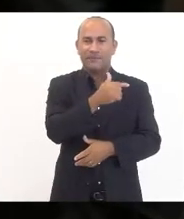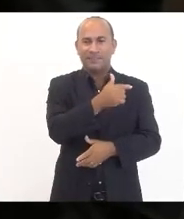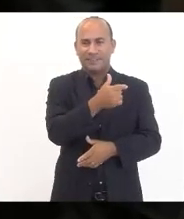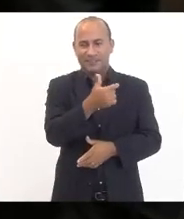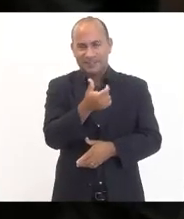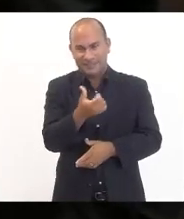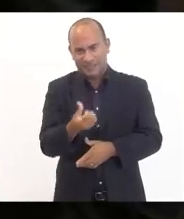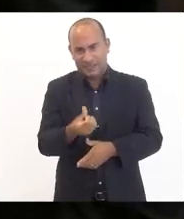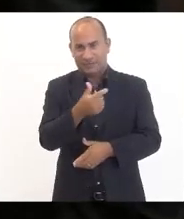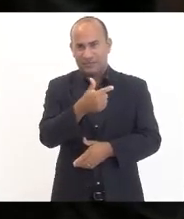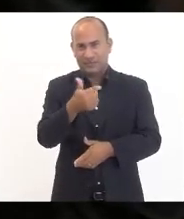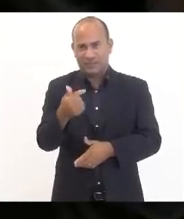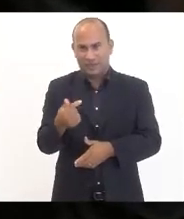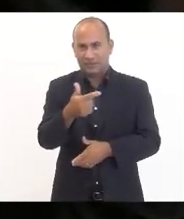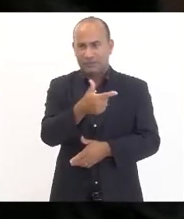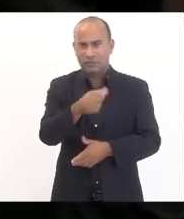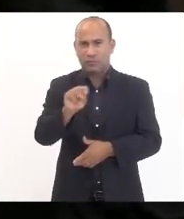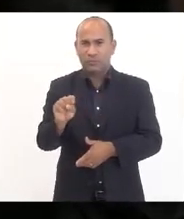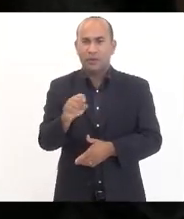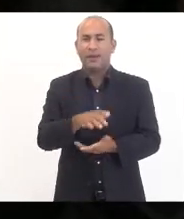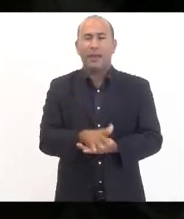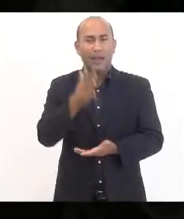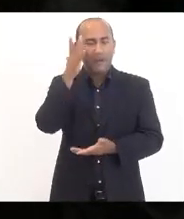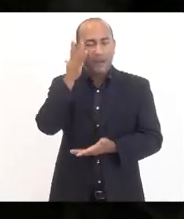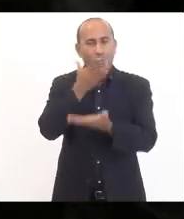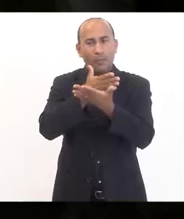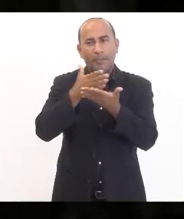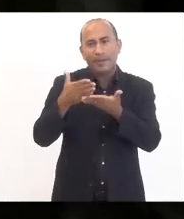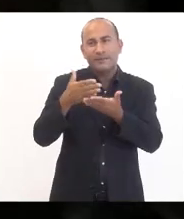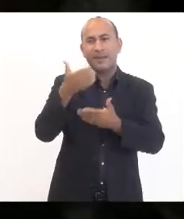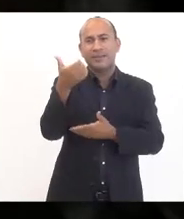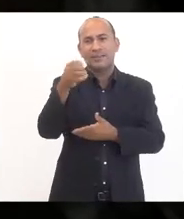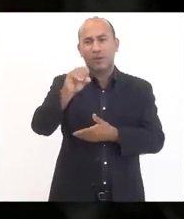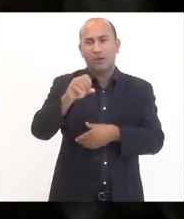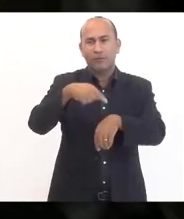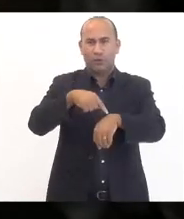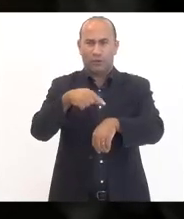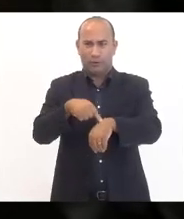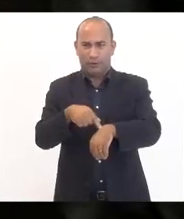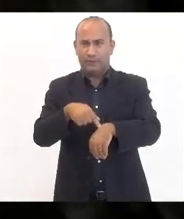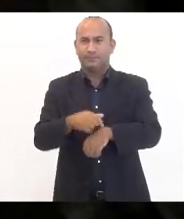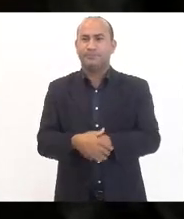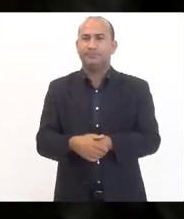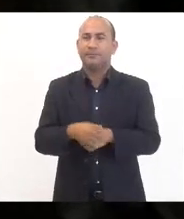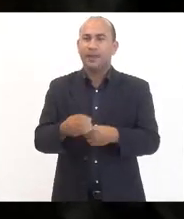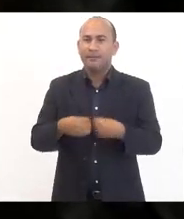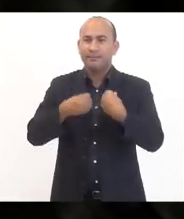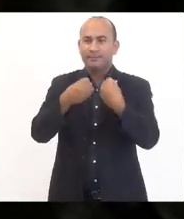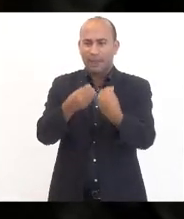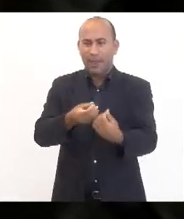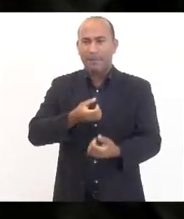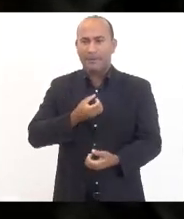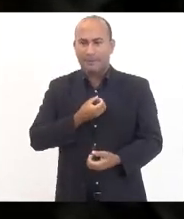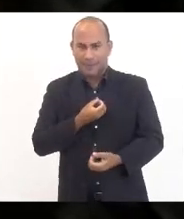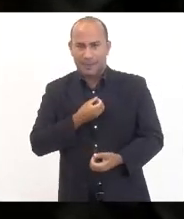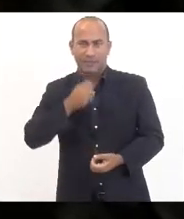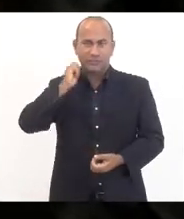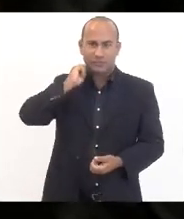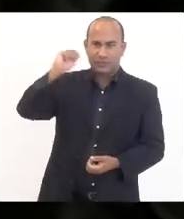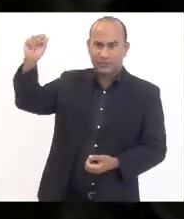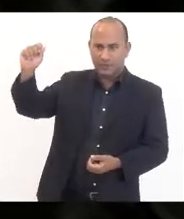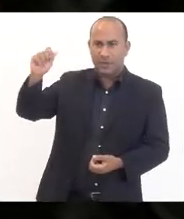dia 28. Amanhã a festa começa às 19 horas, com a entrega da medalha Tiradentes ao